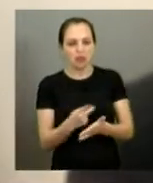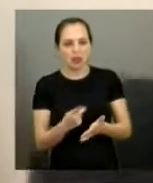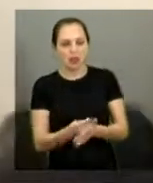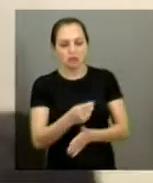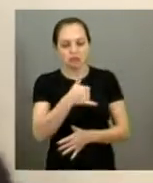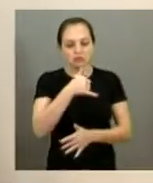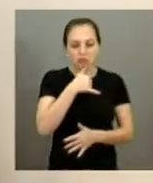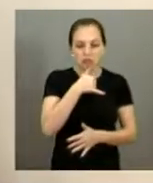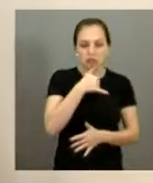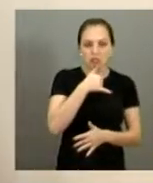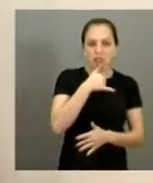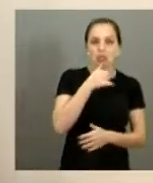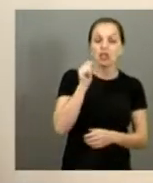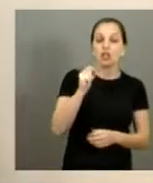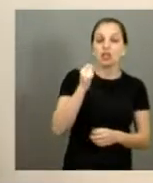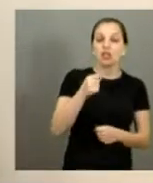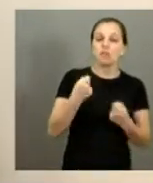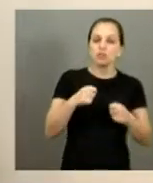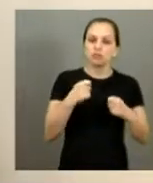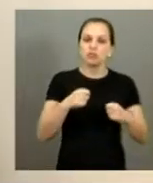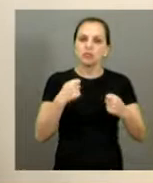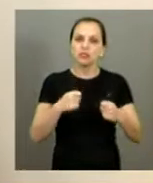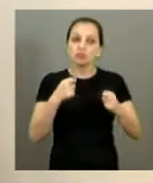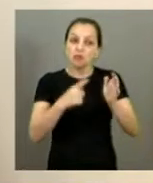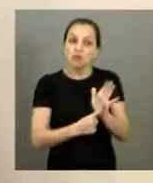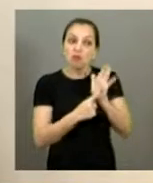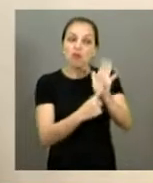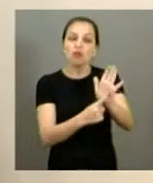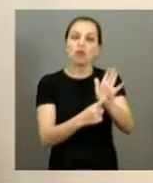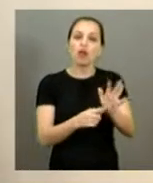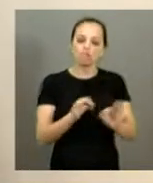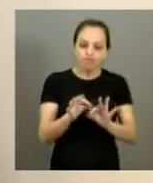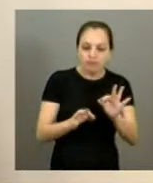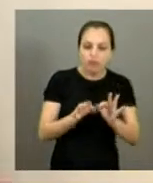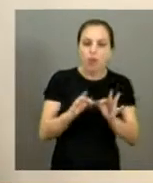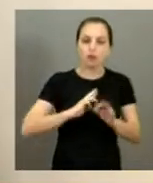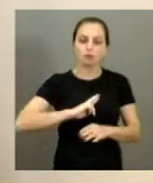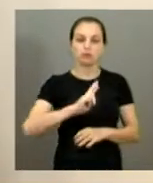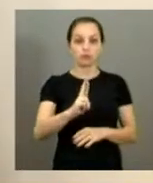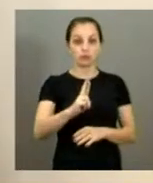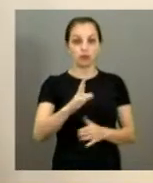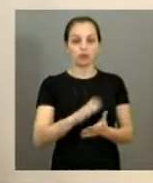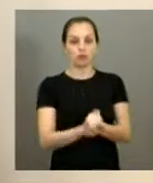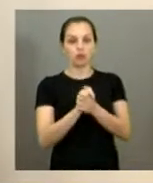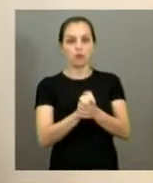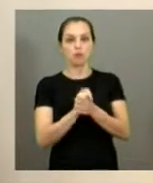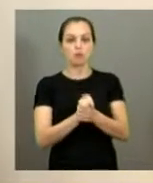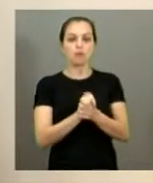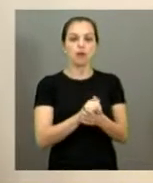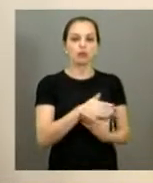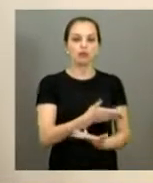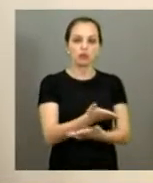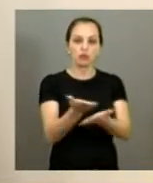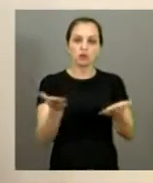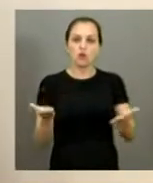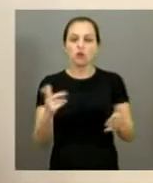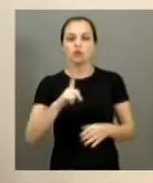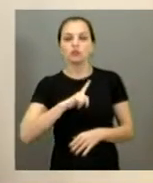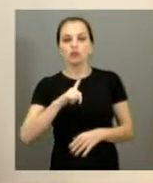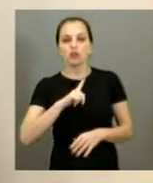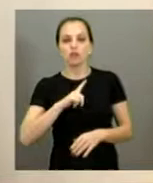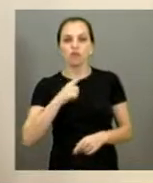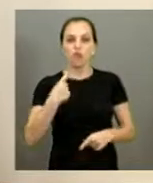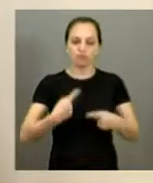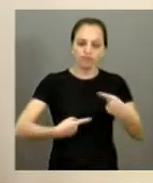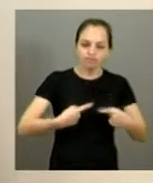você tem que convencer aquela pessoa você está preparado para representá la então deixo aí os meus cumprimentos a eles que tiveram aí uma